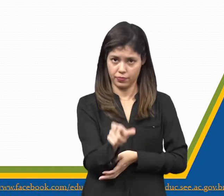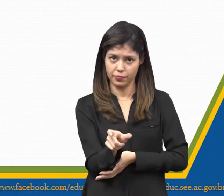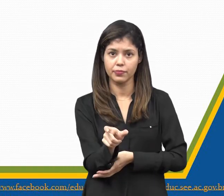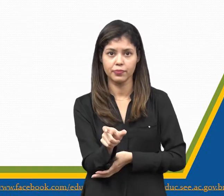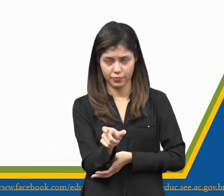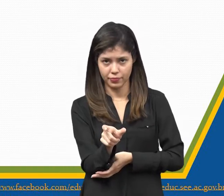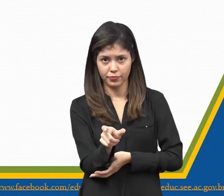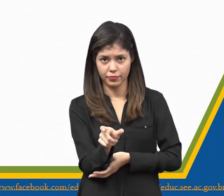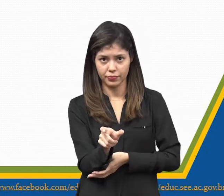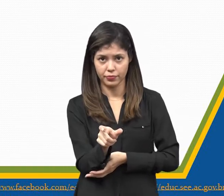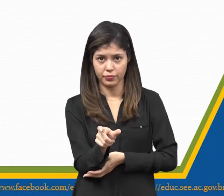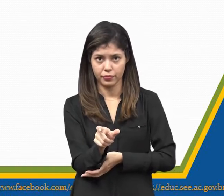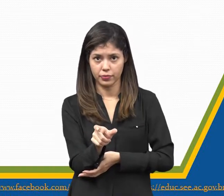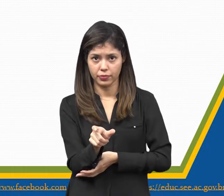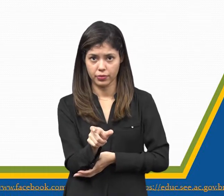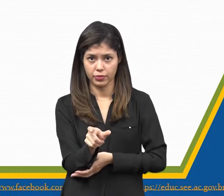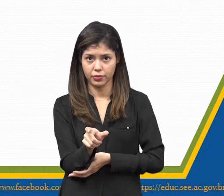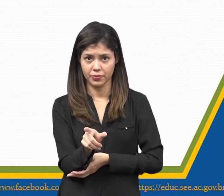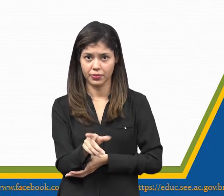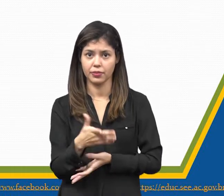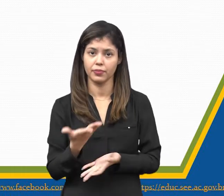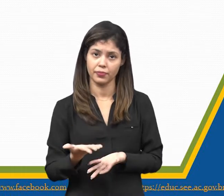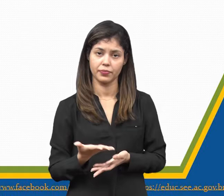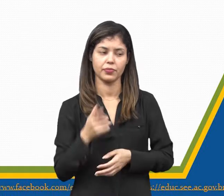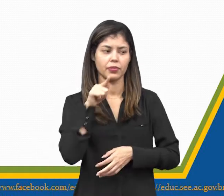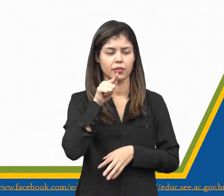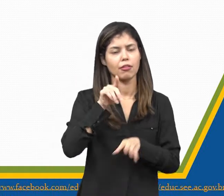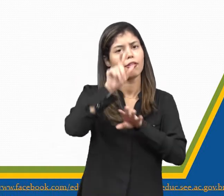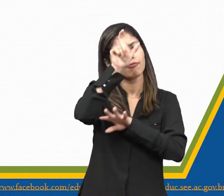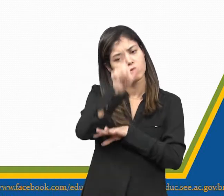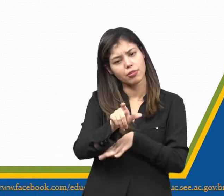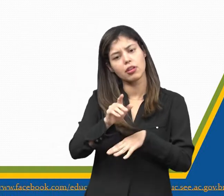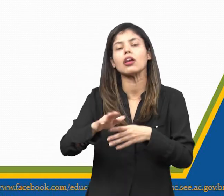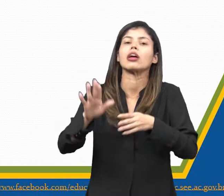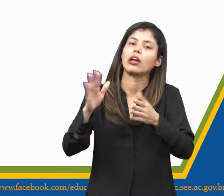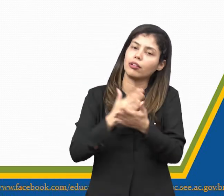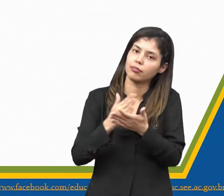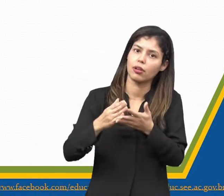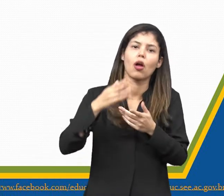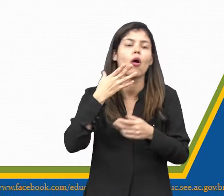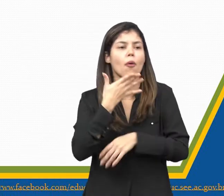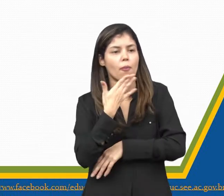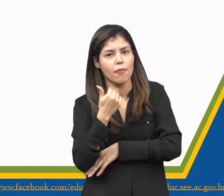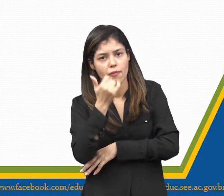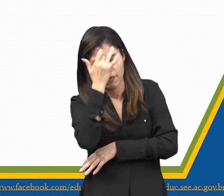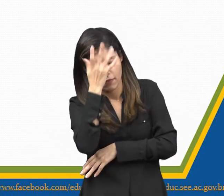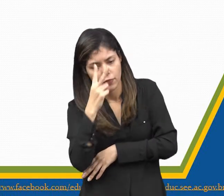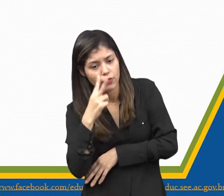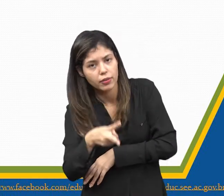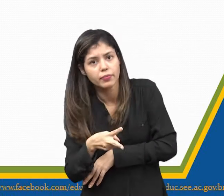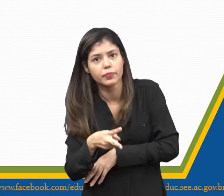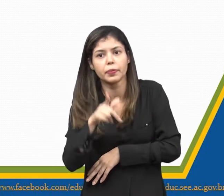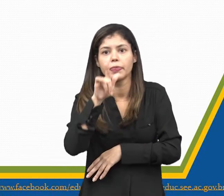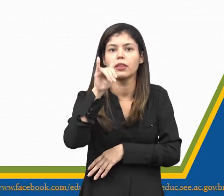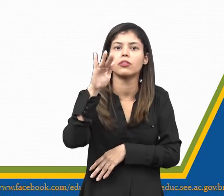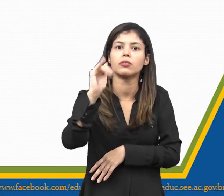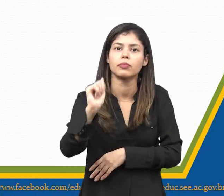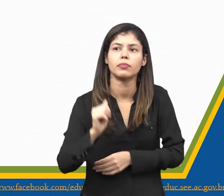vertical aqui, ó. No formato vertical, que é o mais comum nas tirinhas, nos